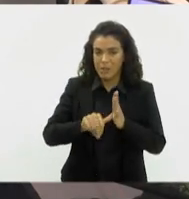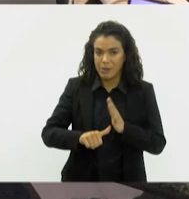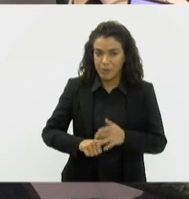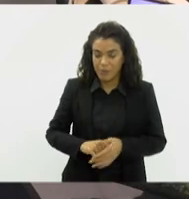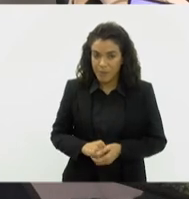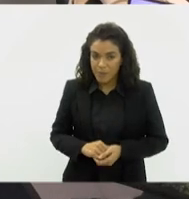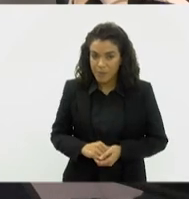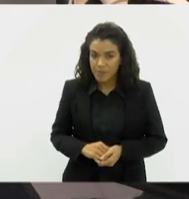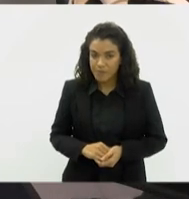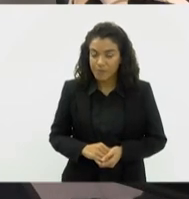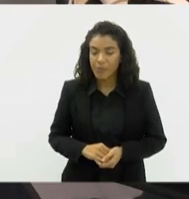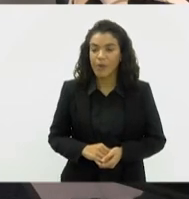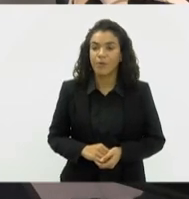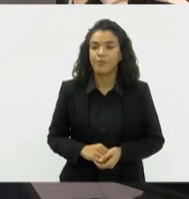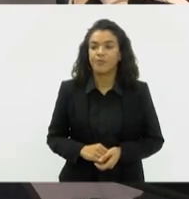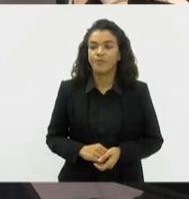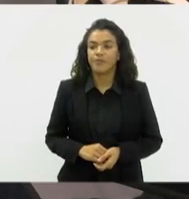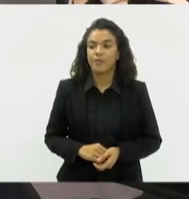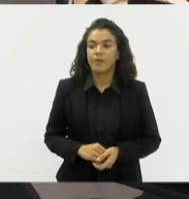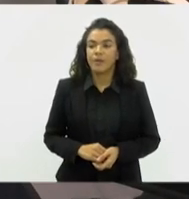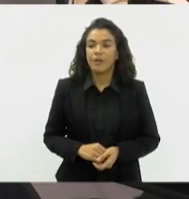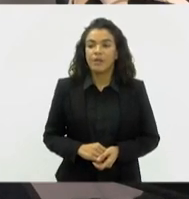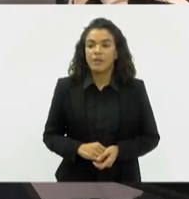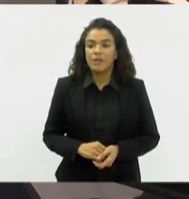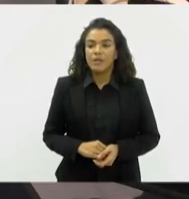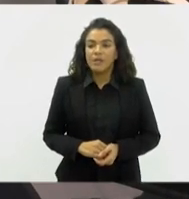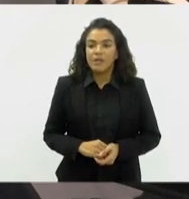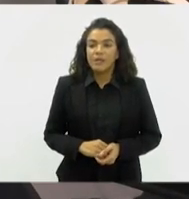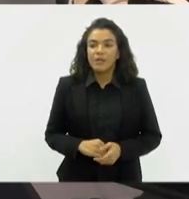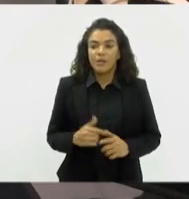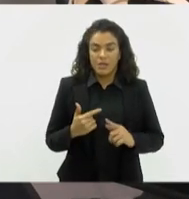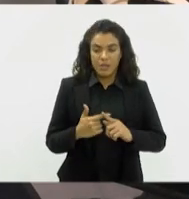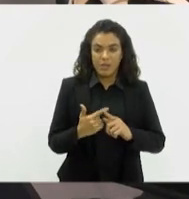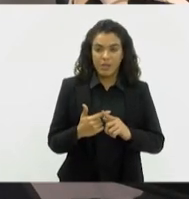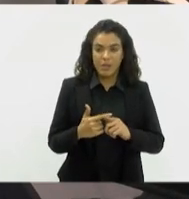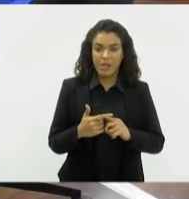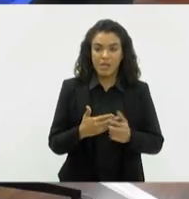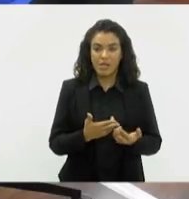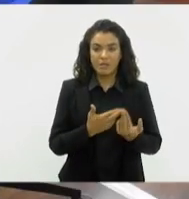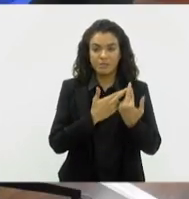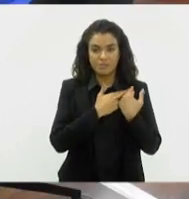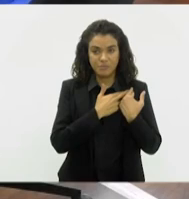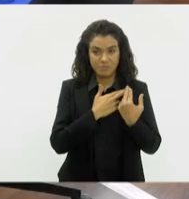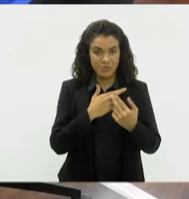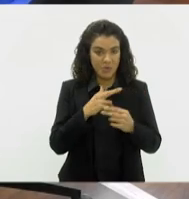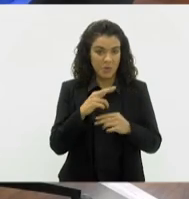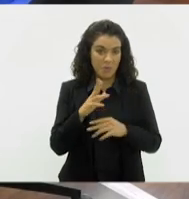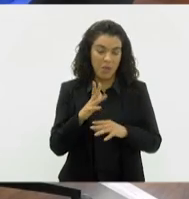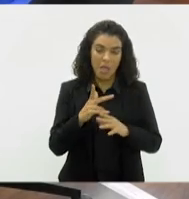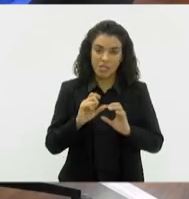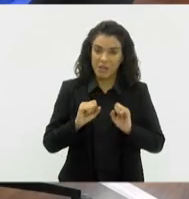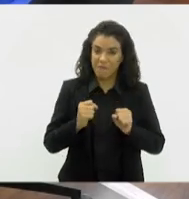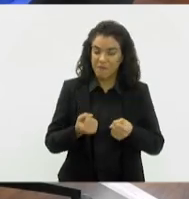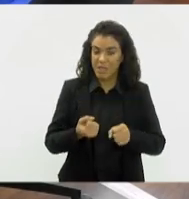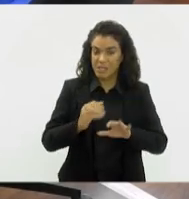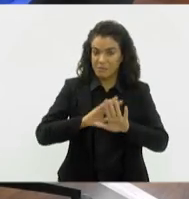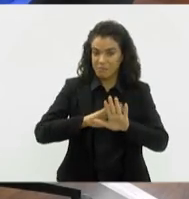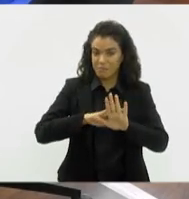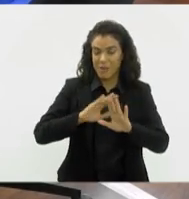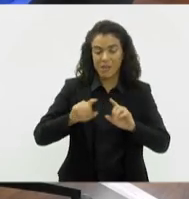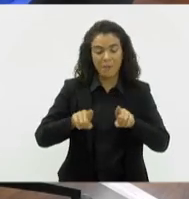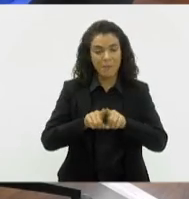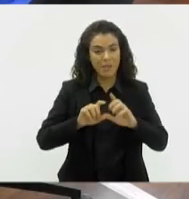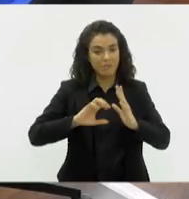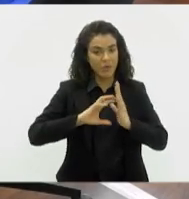tenho feito aqui a condução das comissões, deixando de lado meus aspectos ideológicos e políticos e partidários. Se